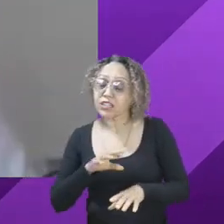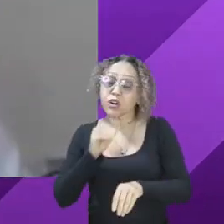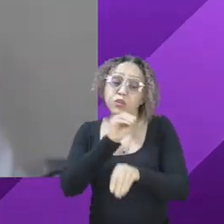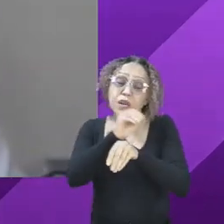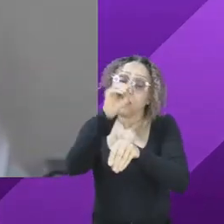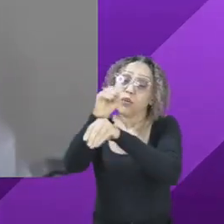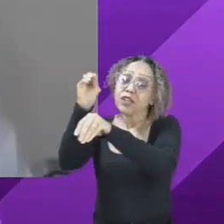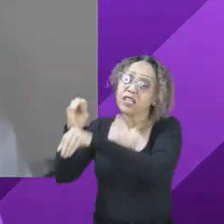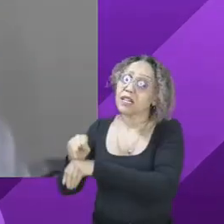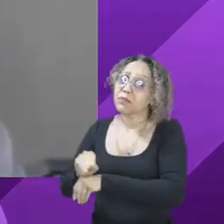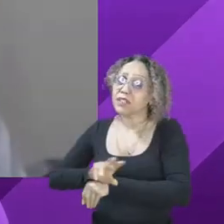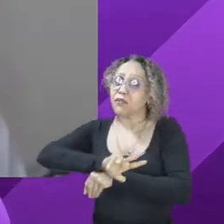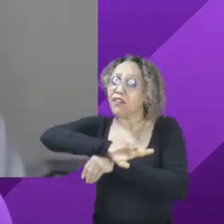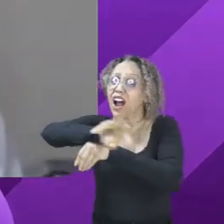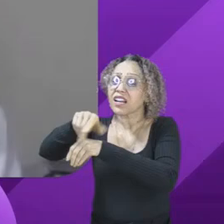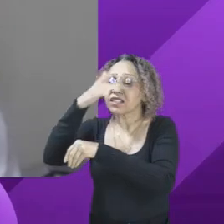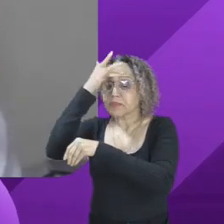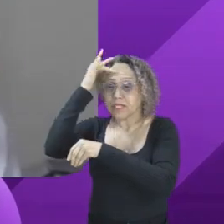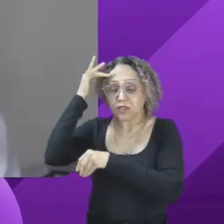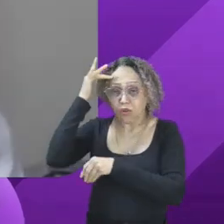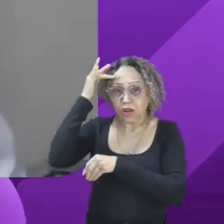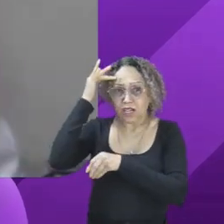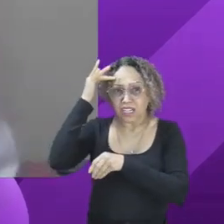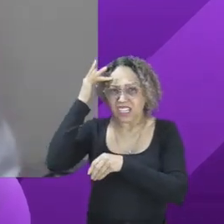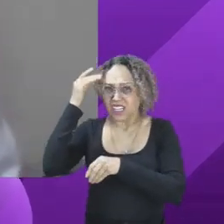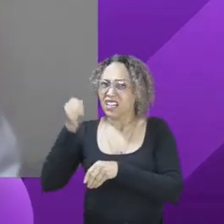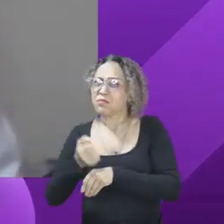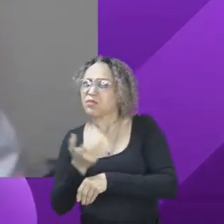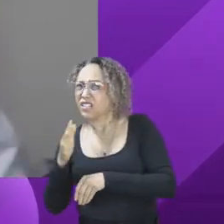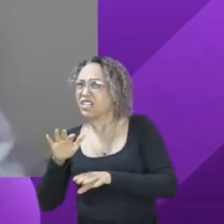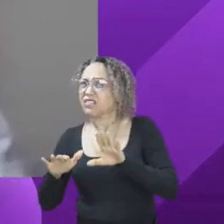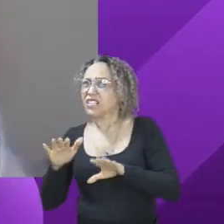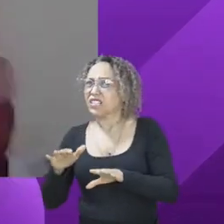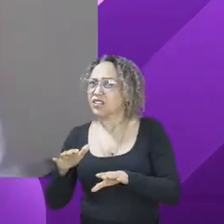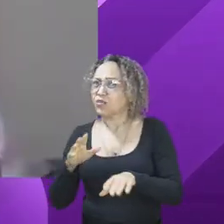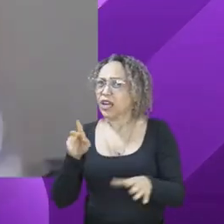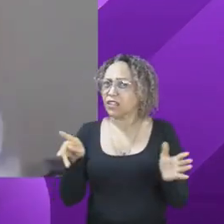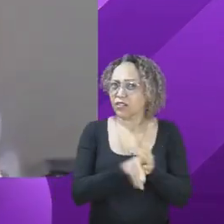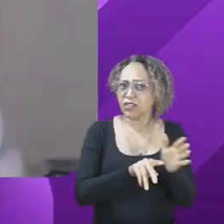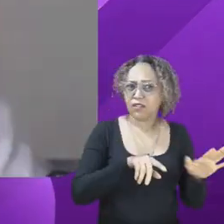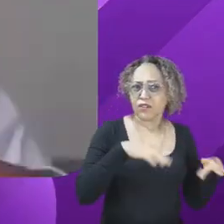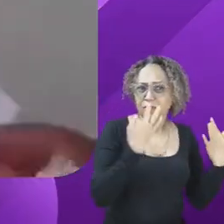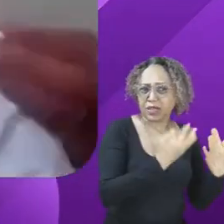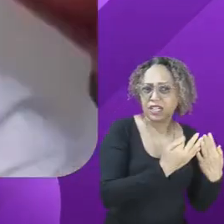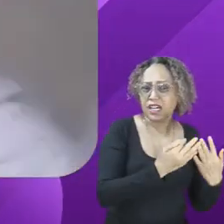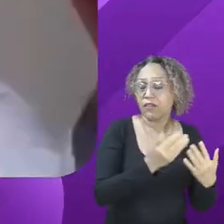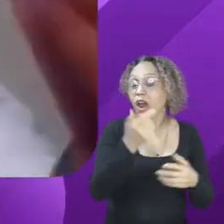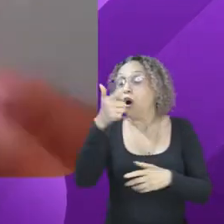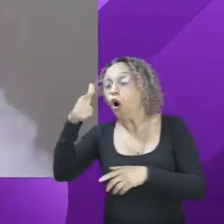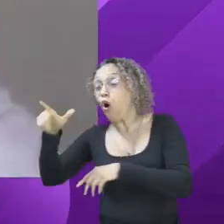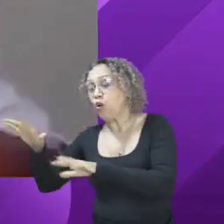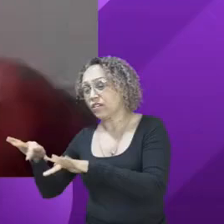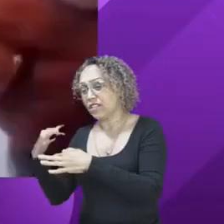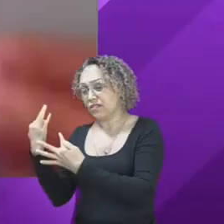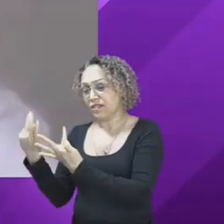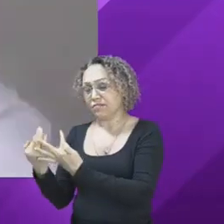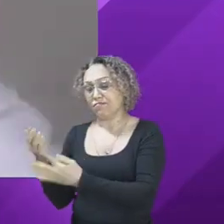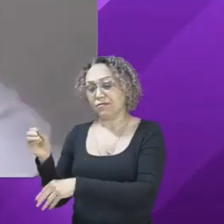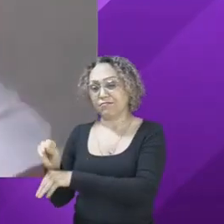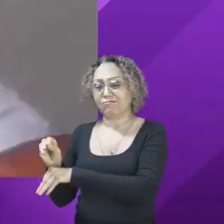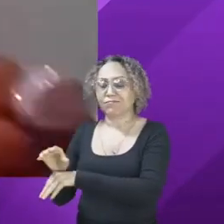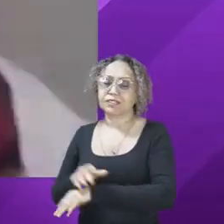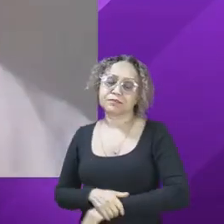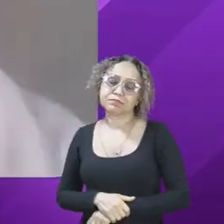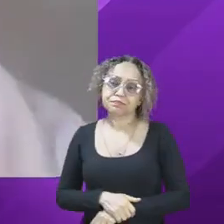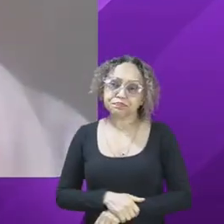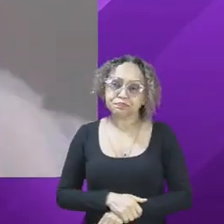né? Digamos assim. E aí a gente precisa, então, pensar isso, né? Nessa movimentação de se organizar para a